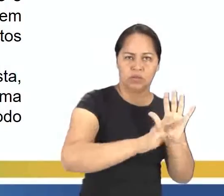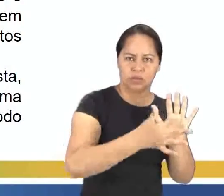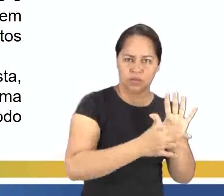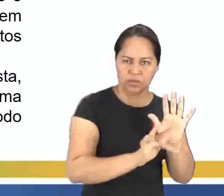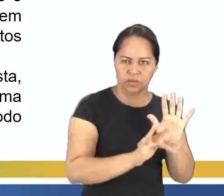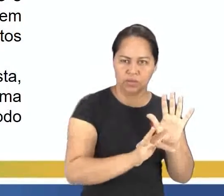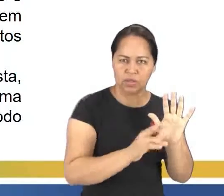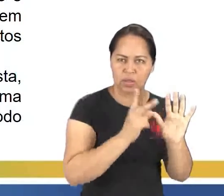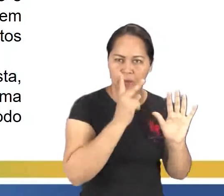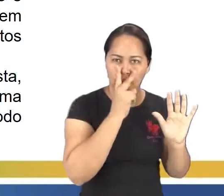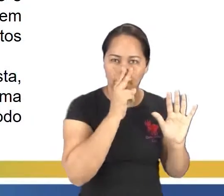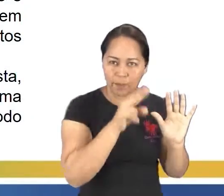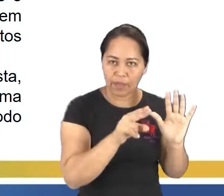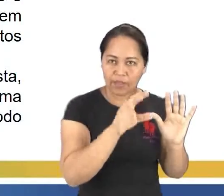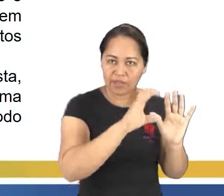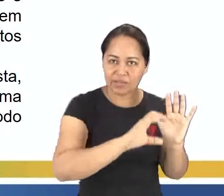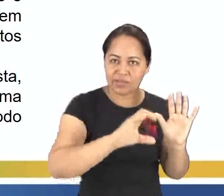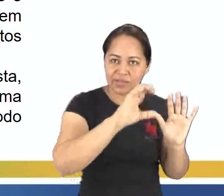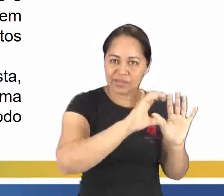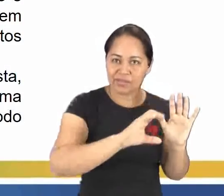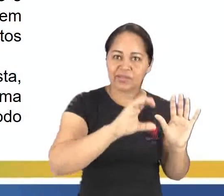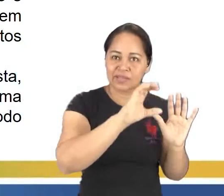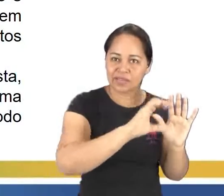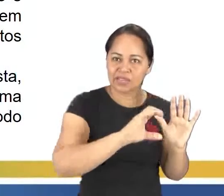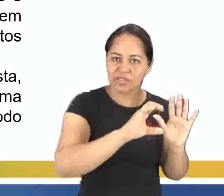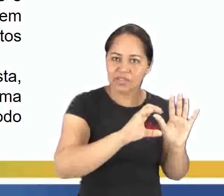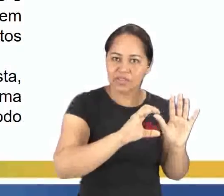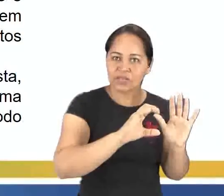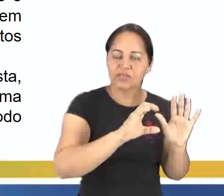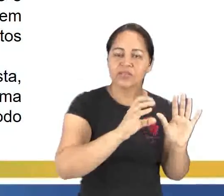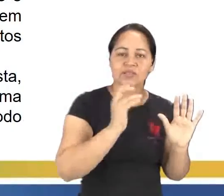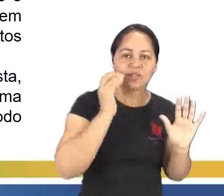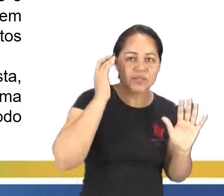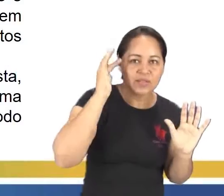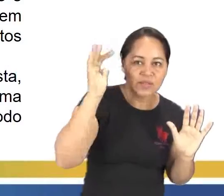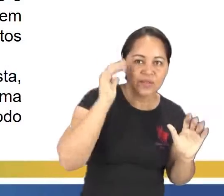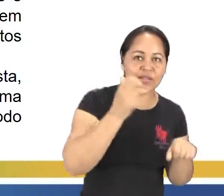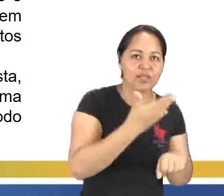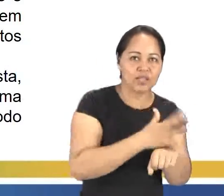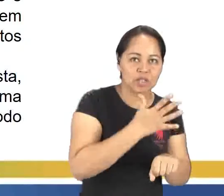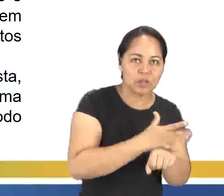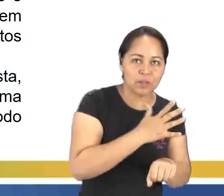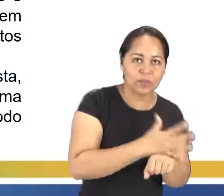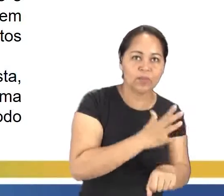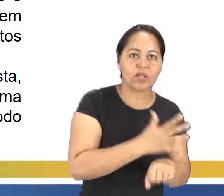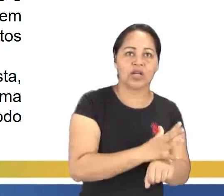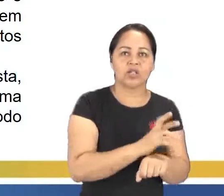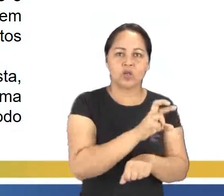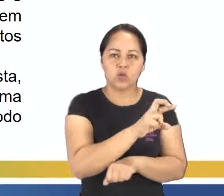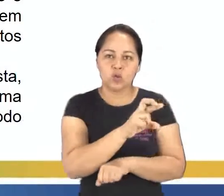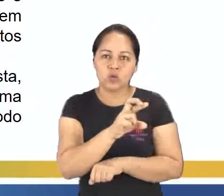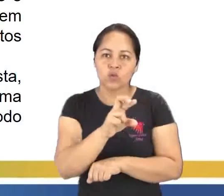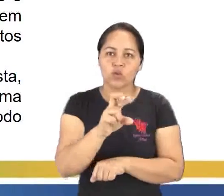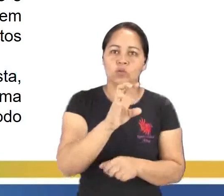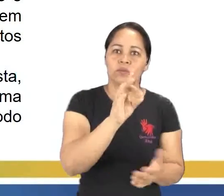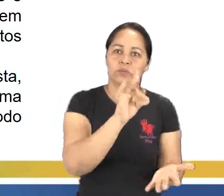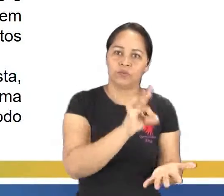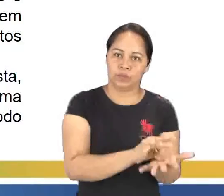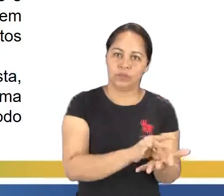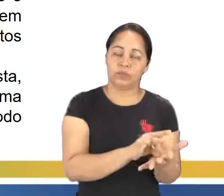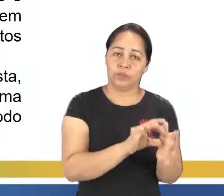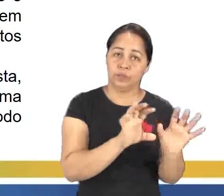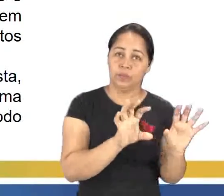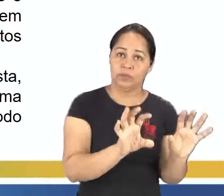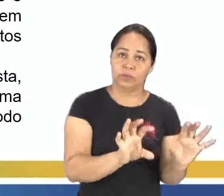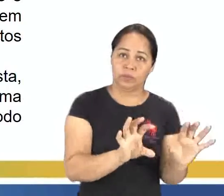que eu acabei de falar sobre determinismo. Romance de tese. Os fenômenos sociais como quem observa uma experiência científica.